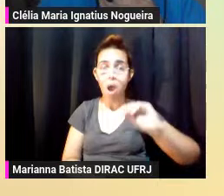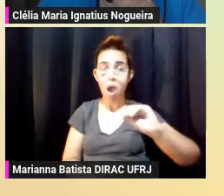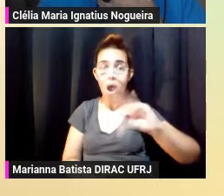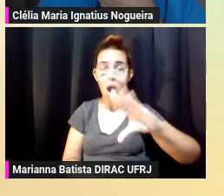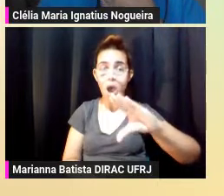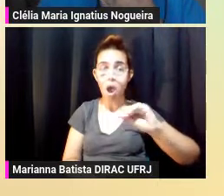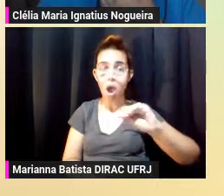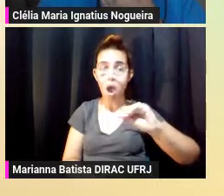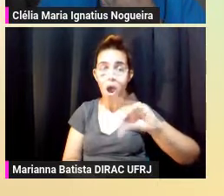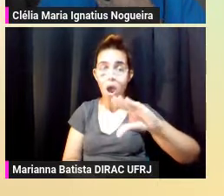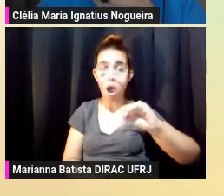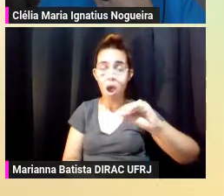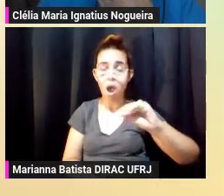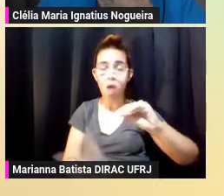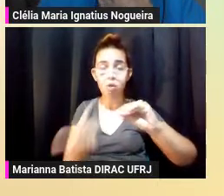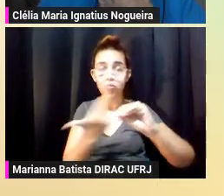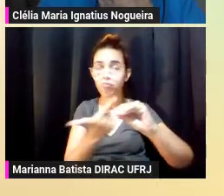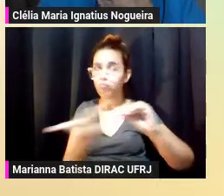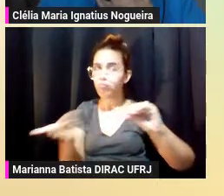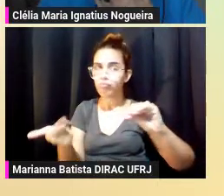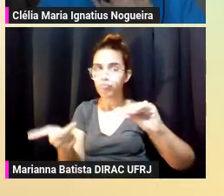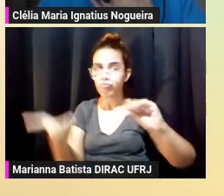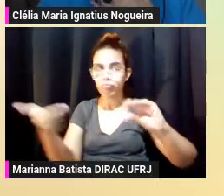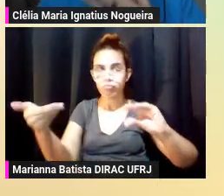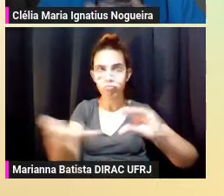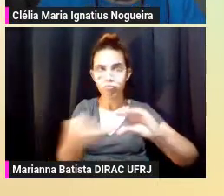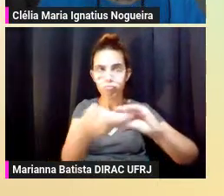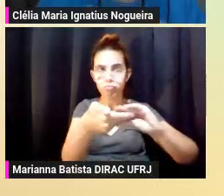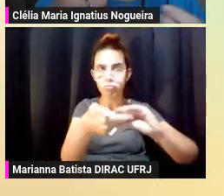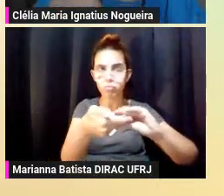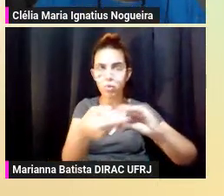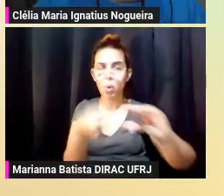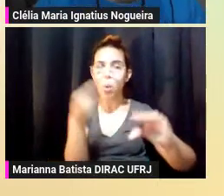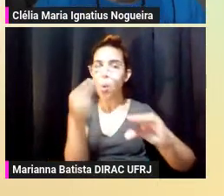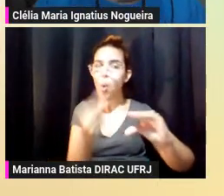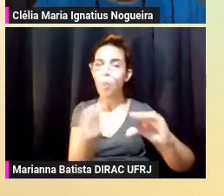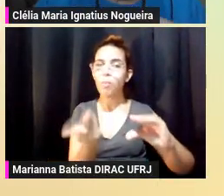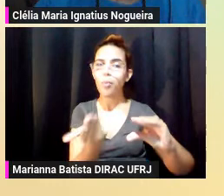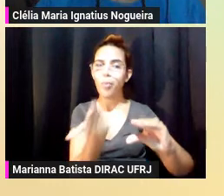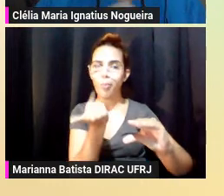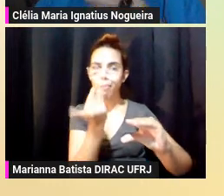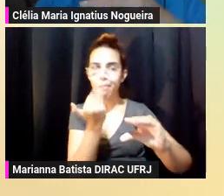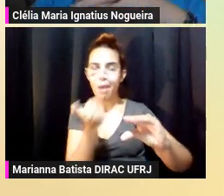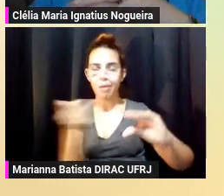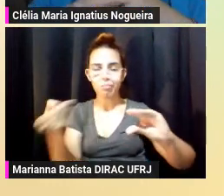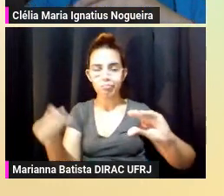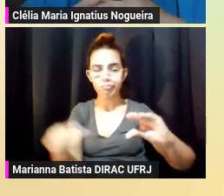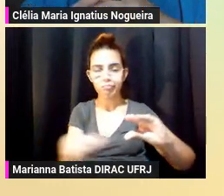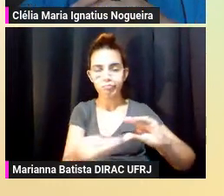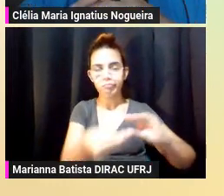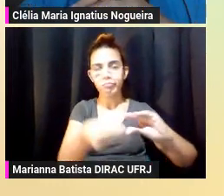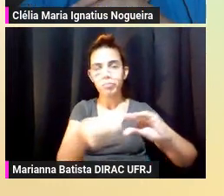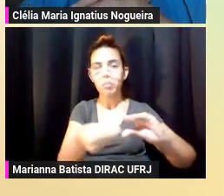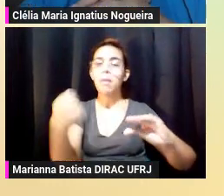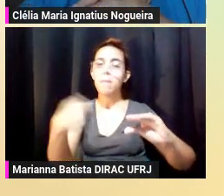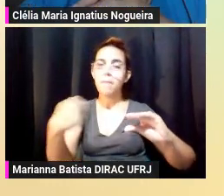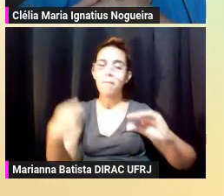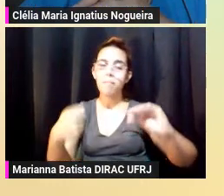que fazer assim, apertar a boquinha, abrir a boca, dar comida com colher